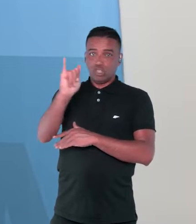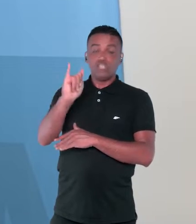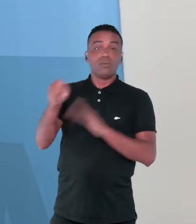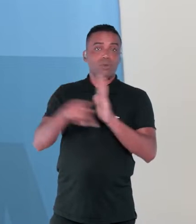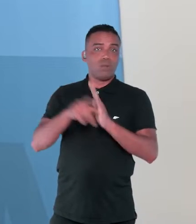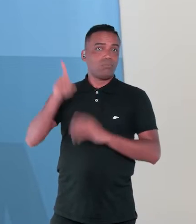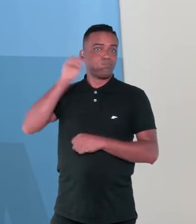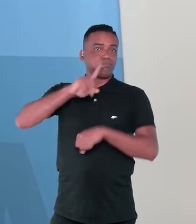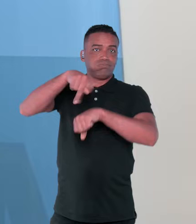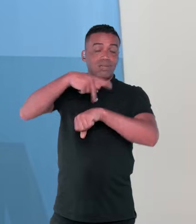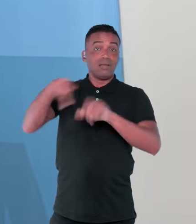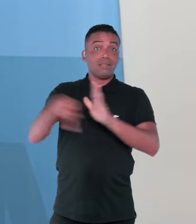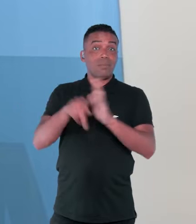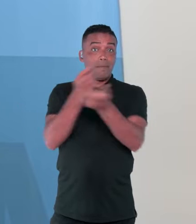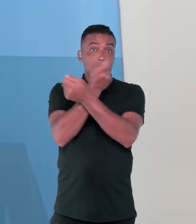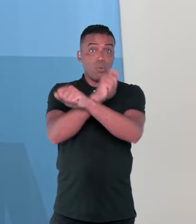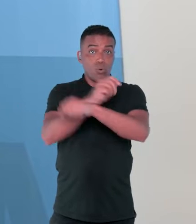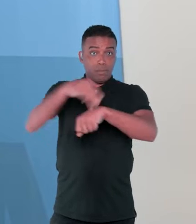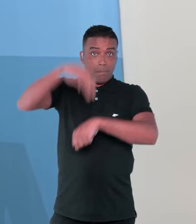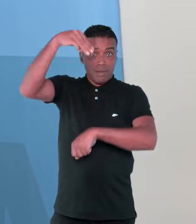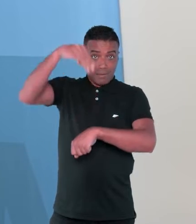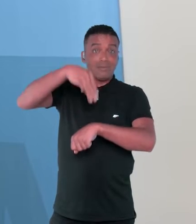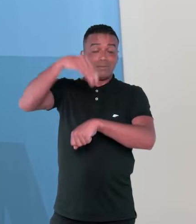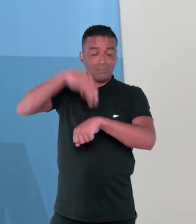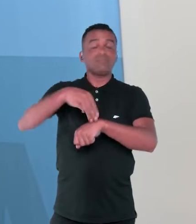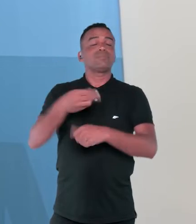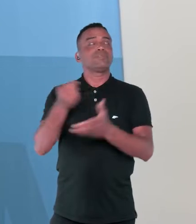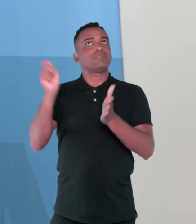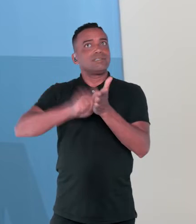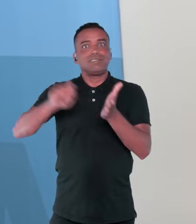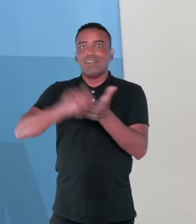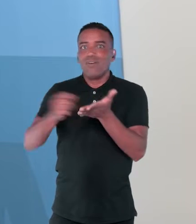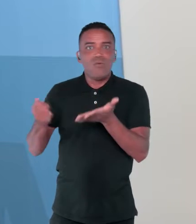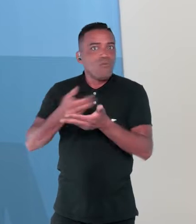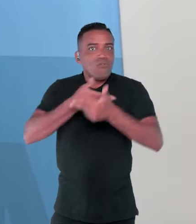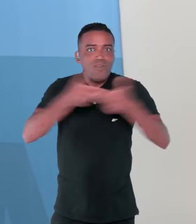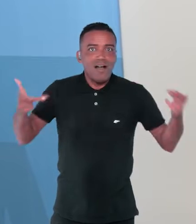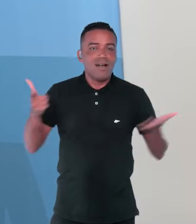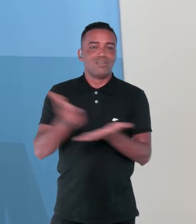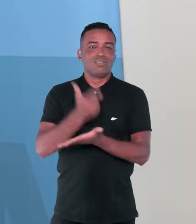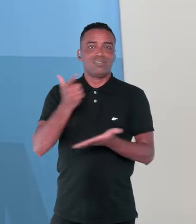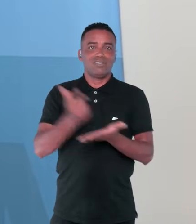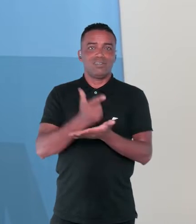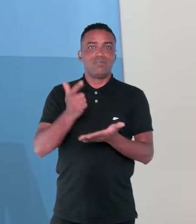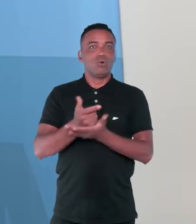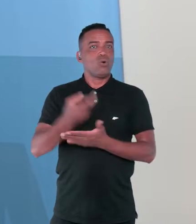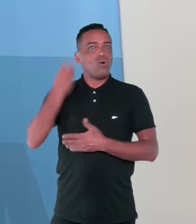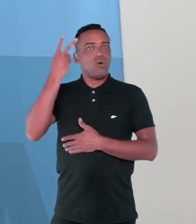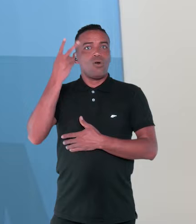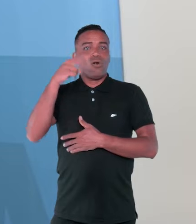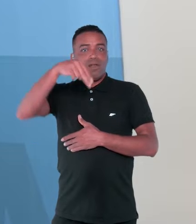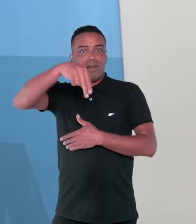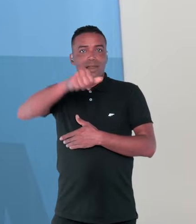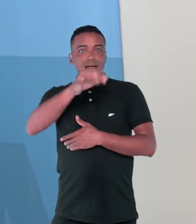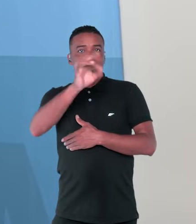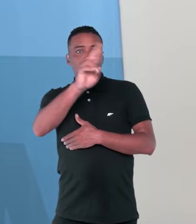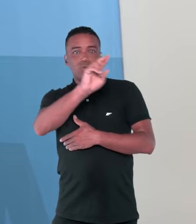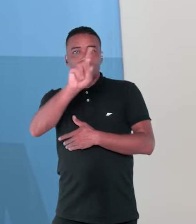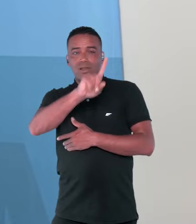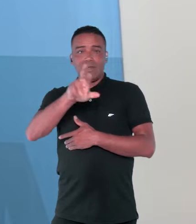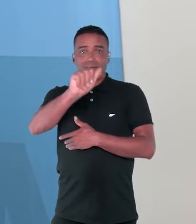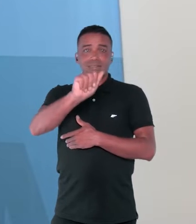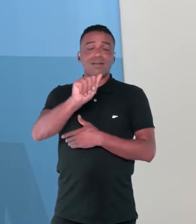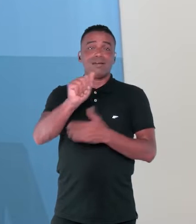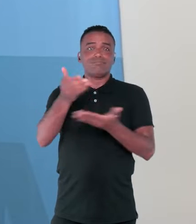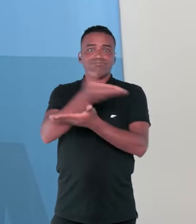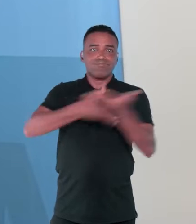Ciências Sociais pela PUC Minas. Escreveu vários livros, um deles, A Natureza das Interações Sociais, no